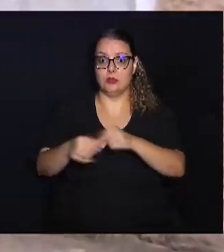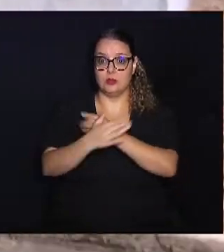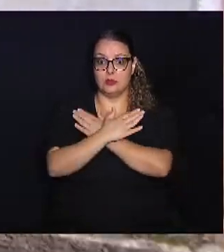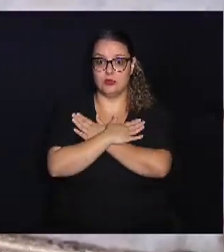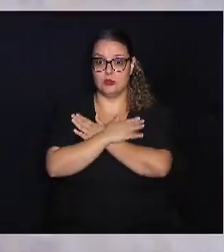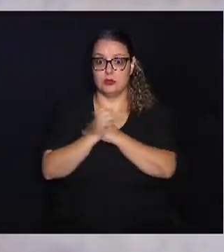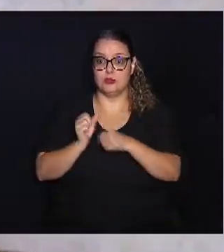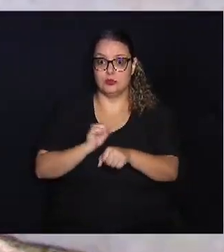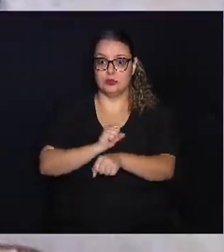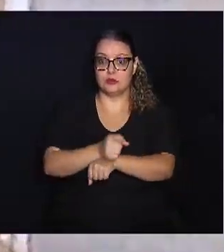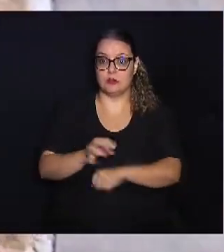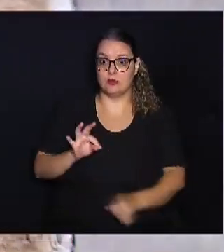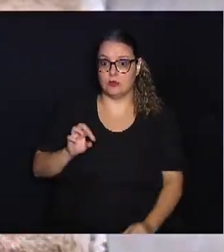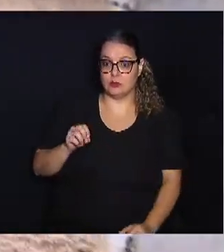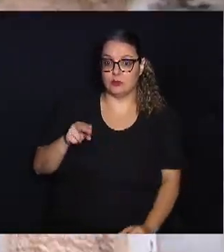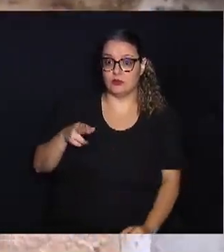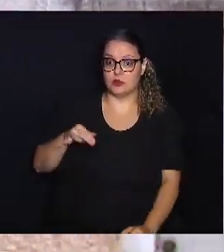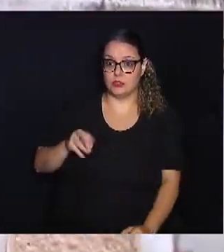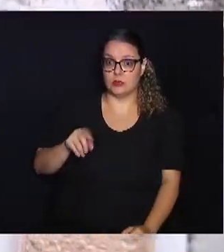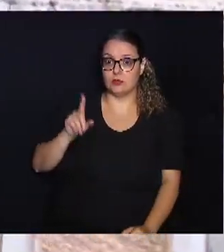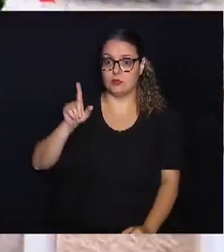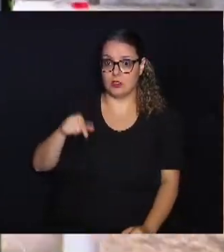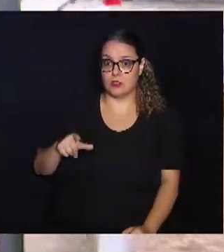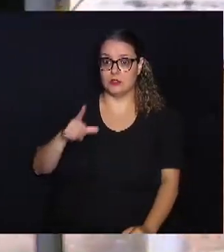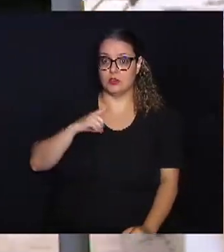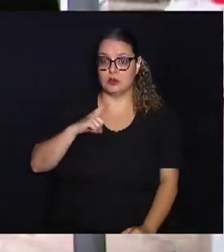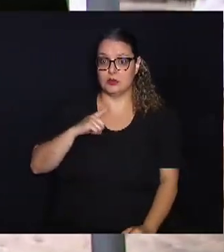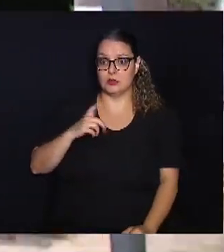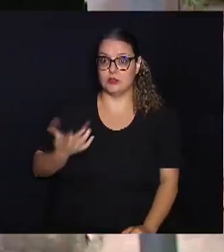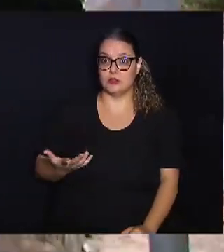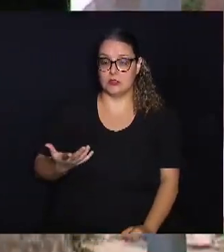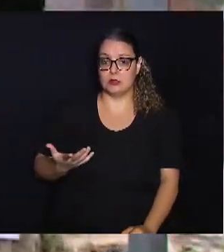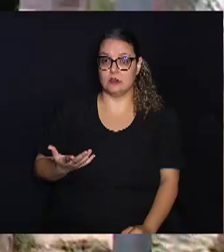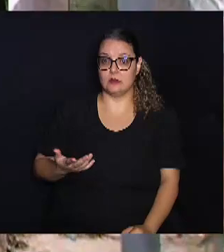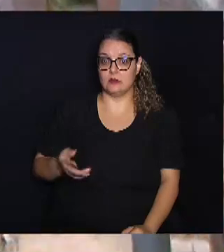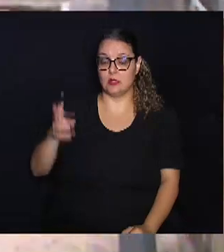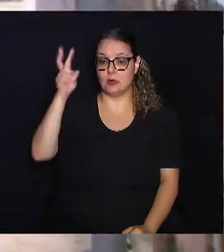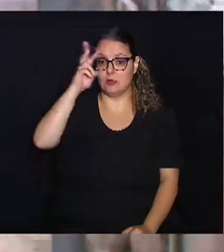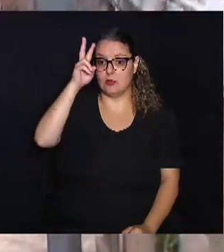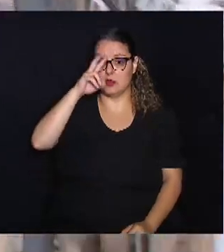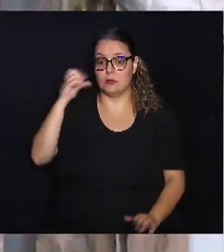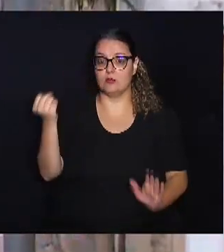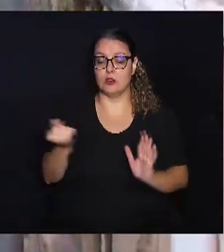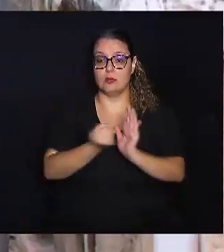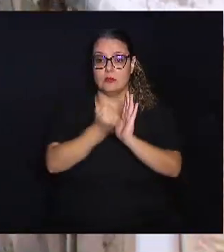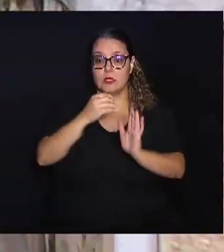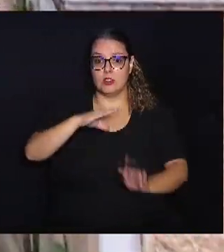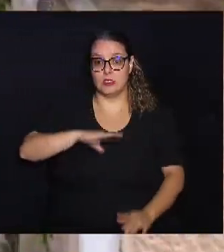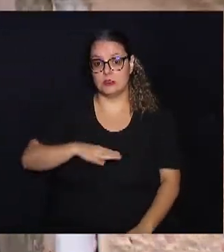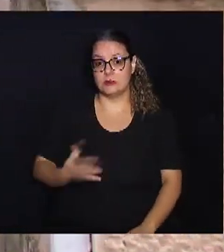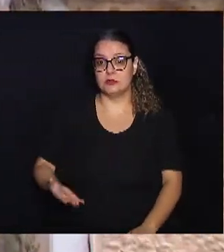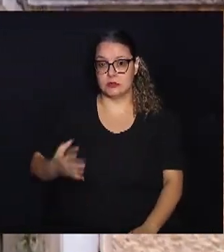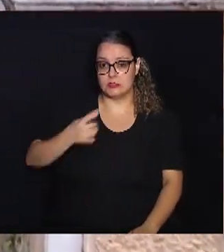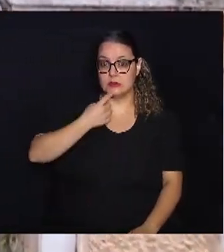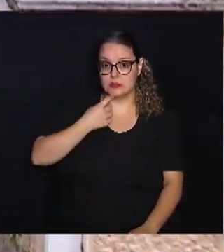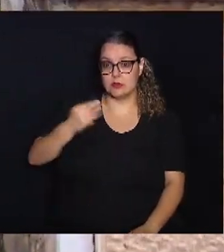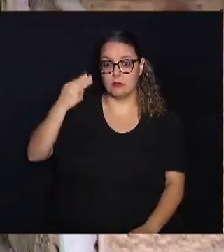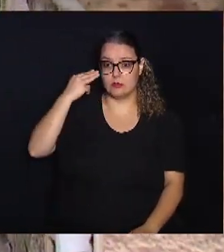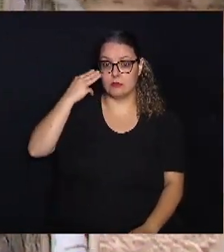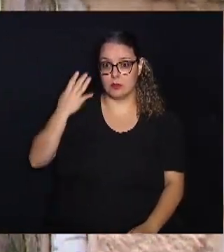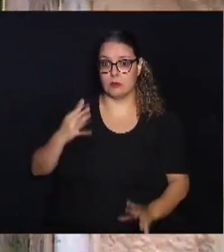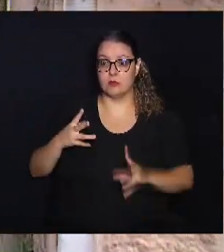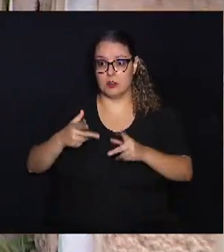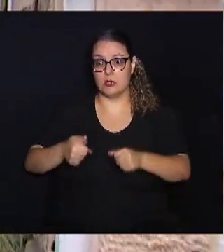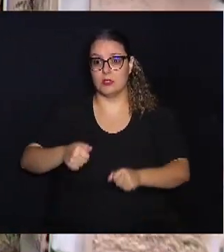escravo Toninho. E aí ele teve, né? É uma história que fica na memória da cidade de Campinas, e eu acredito que para o